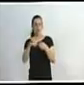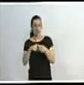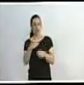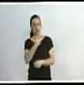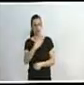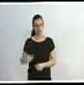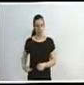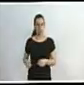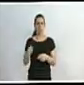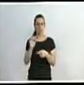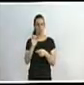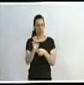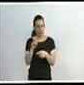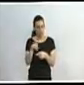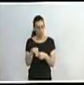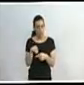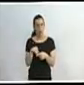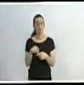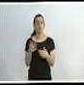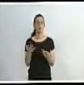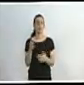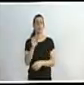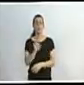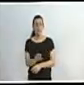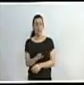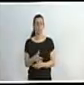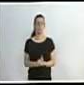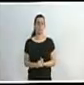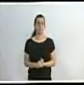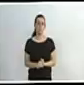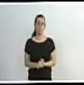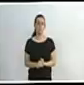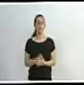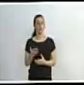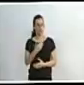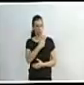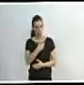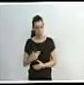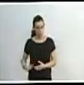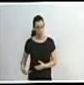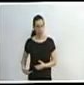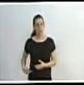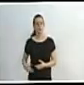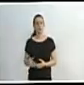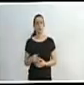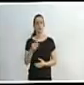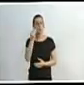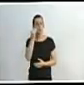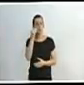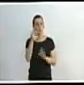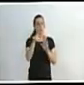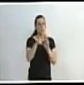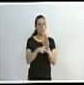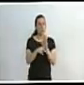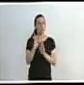governo estadual, mas é dessa forma, até porque este governo vem buscando os projetos